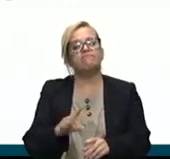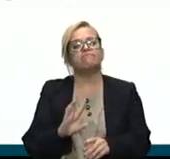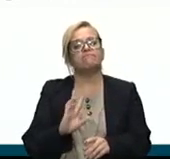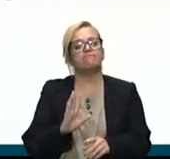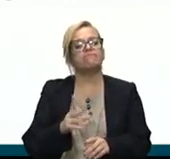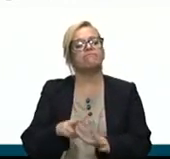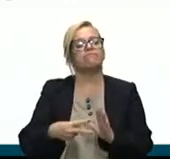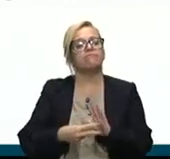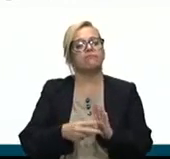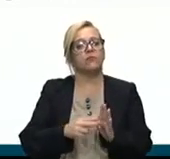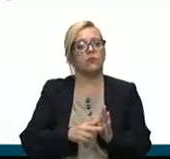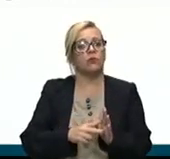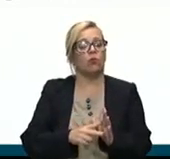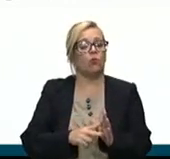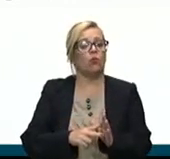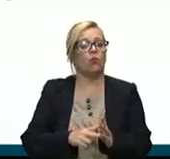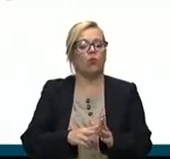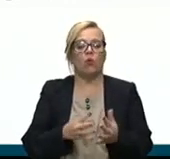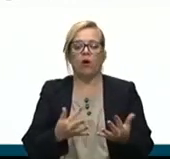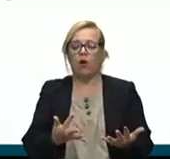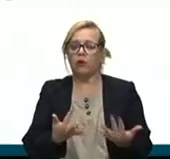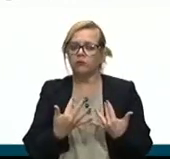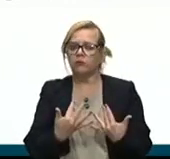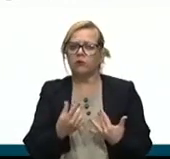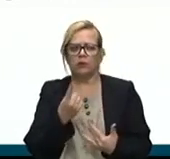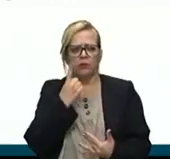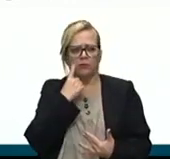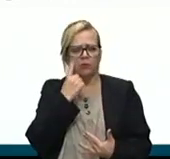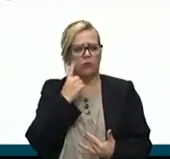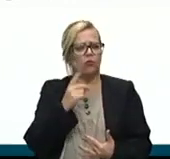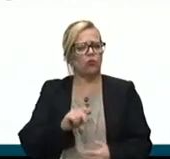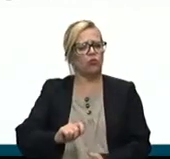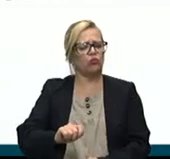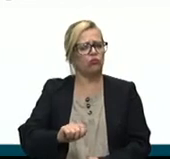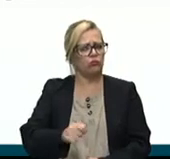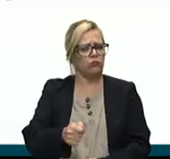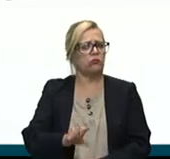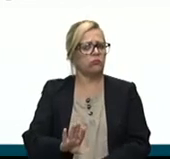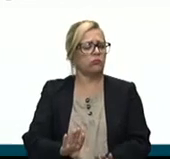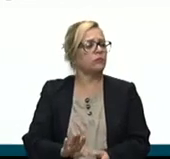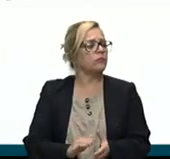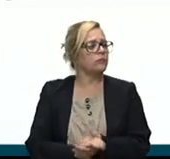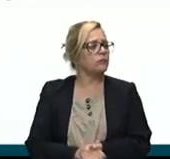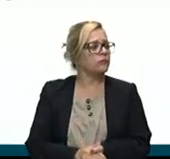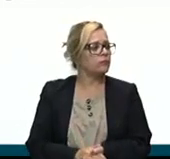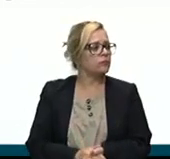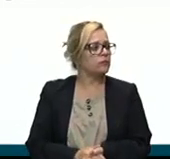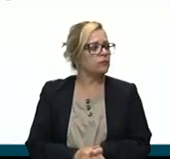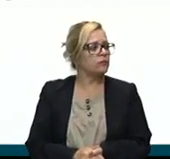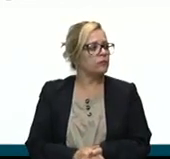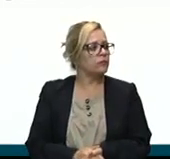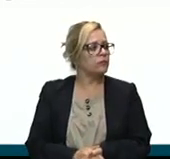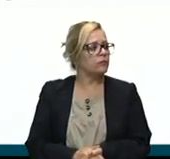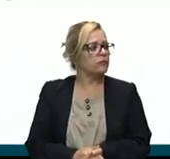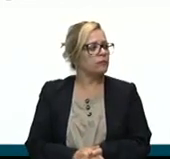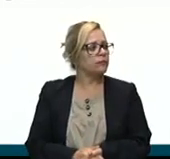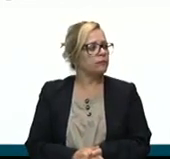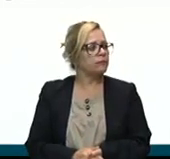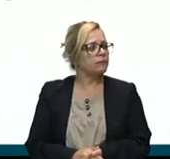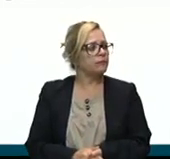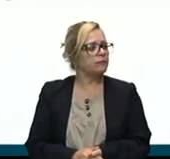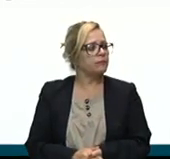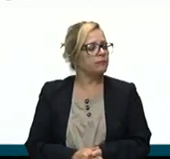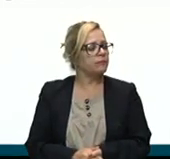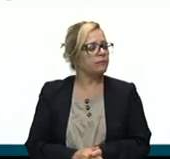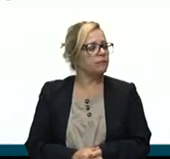se atente aos símbolos de desigualdade. Essa é uma opção de hipótese. Eu tenho o coeficiente maior ou igual que zero